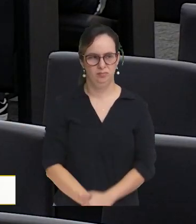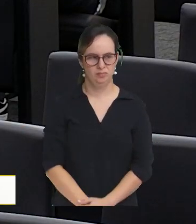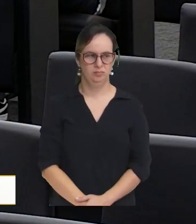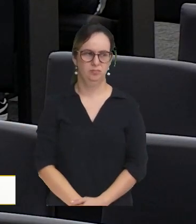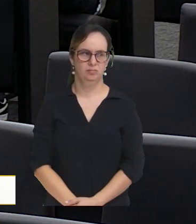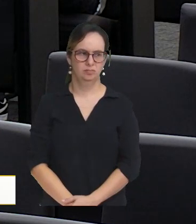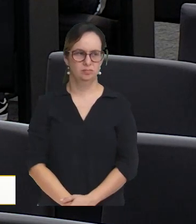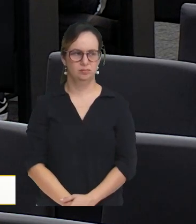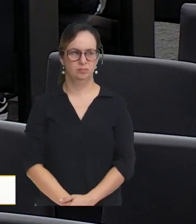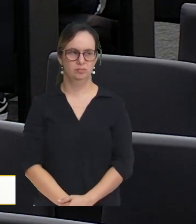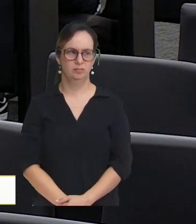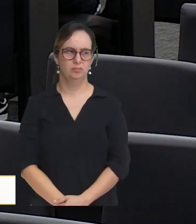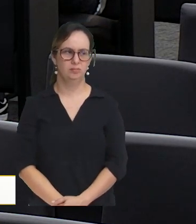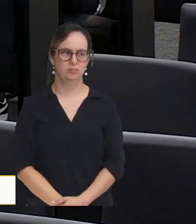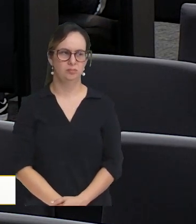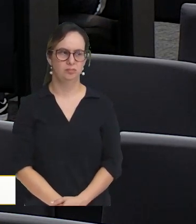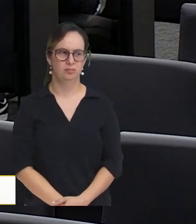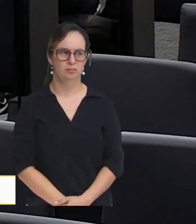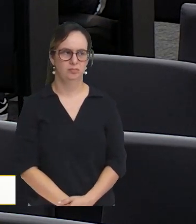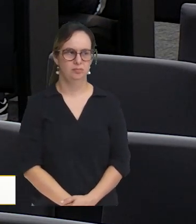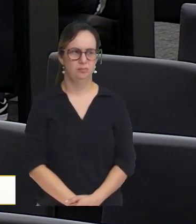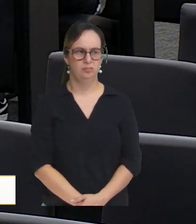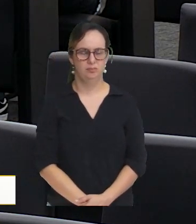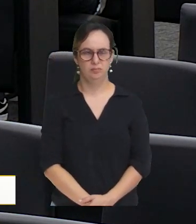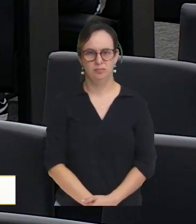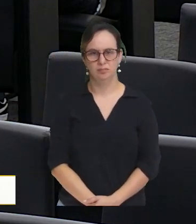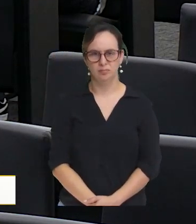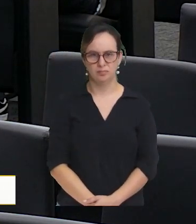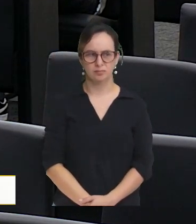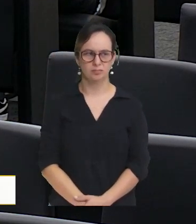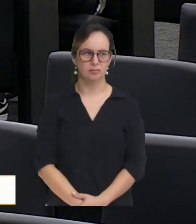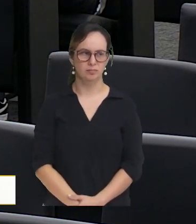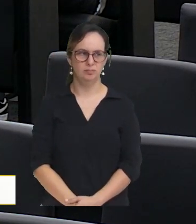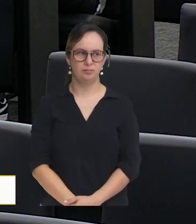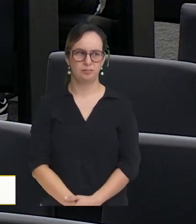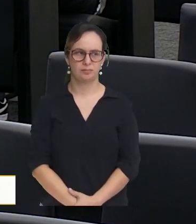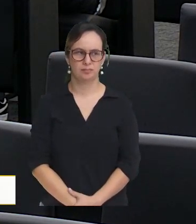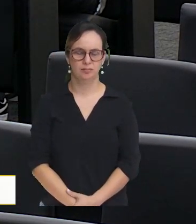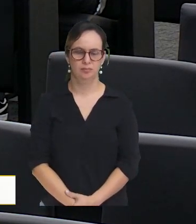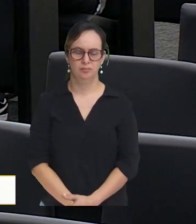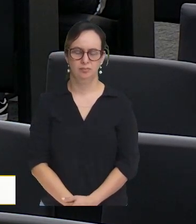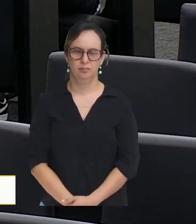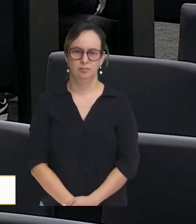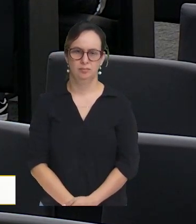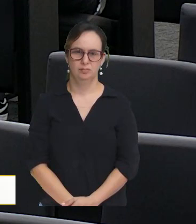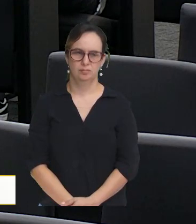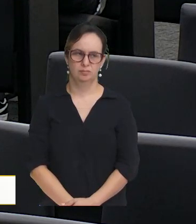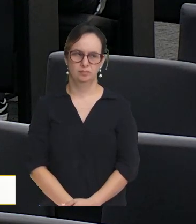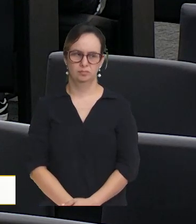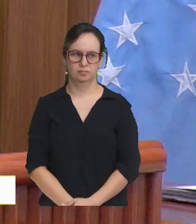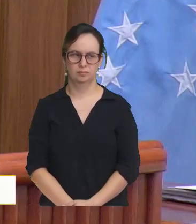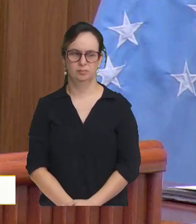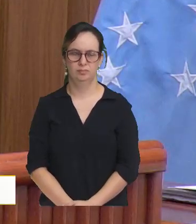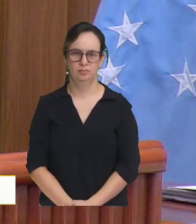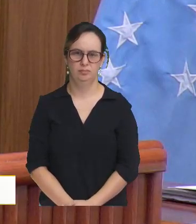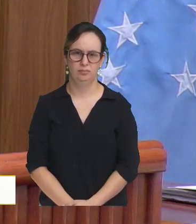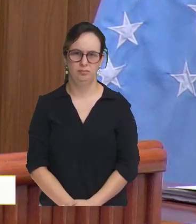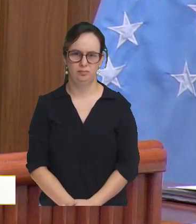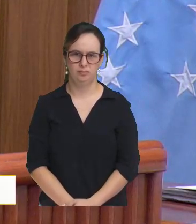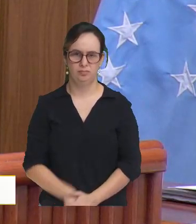Panzer, filho de Tatiana e João Francisco Panzer Ferreira, Heitor